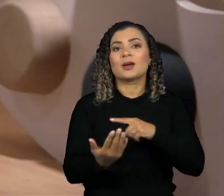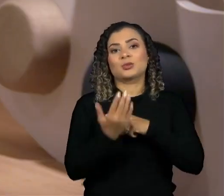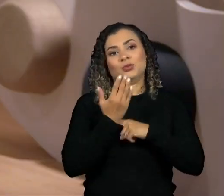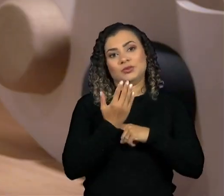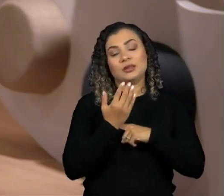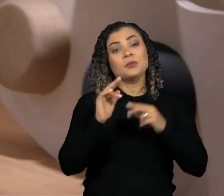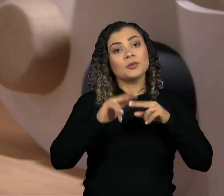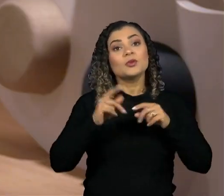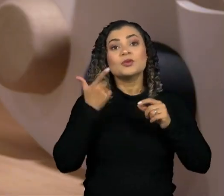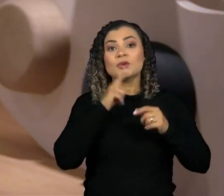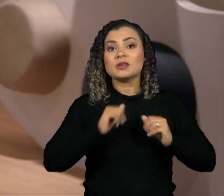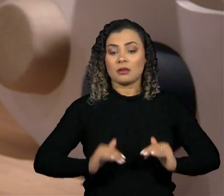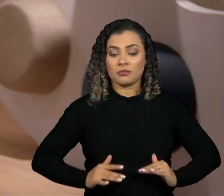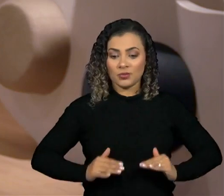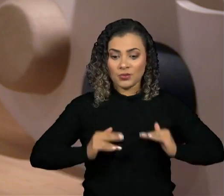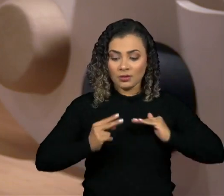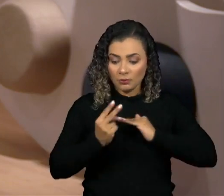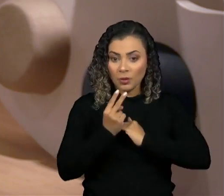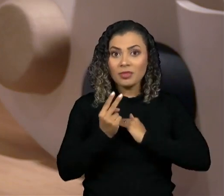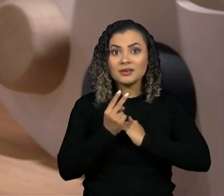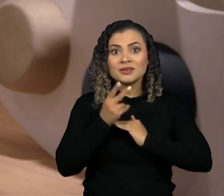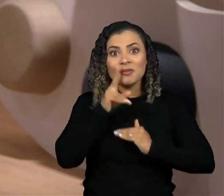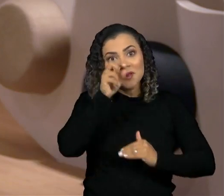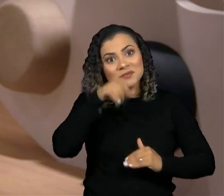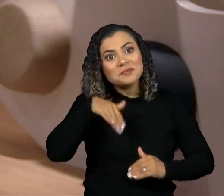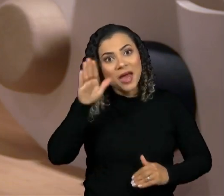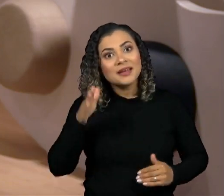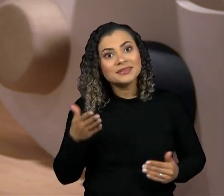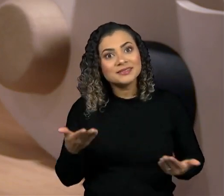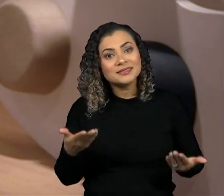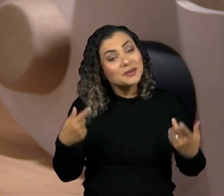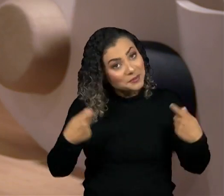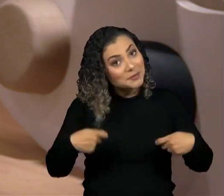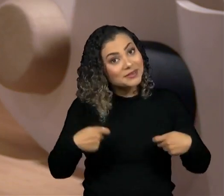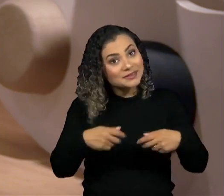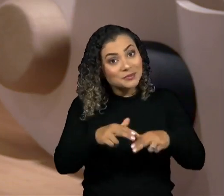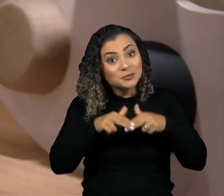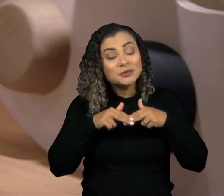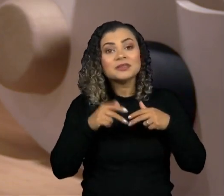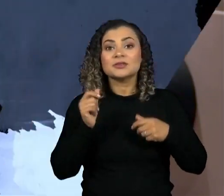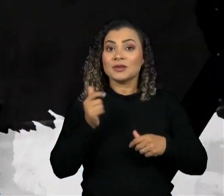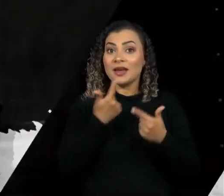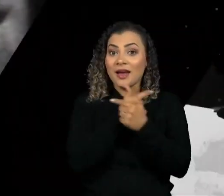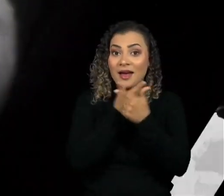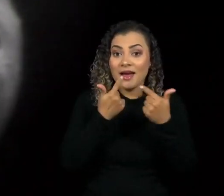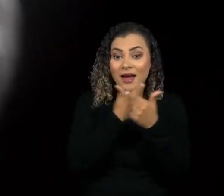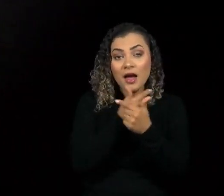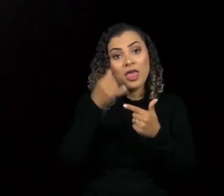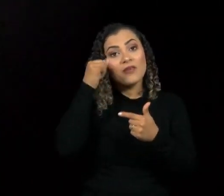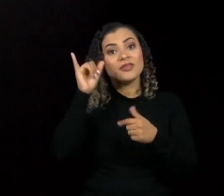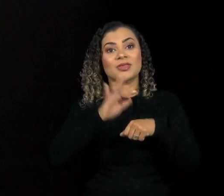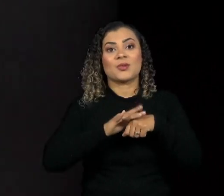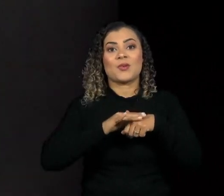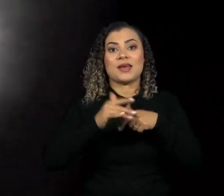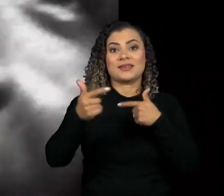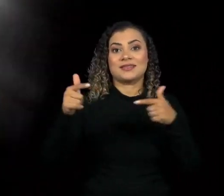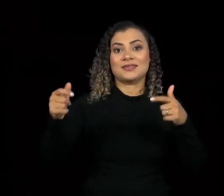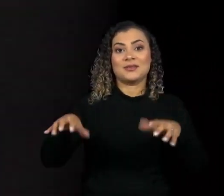que aumente o sistema imunológico dela. Então, ou seja, vai fortalecer ela em relação a outras doenças. Infeliz no jogo,